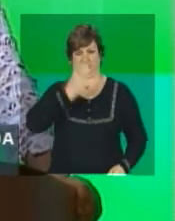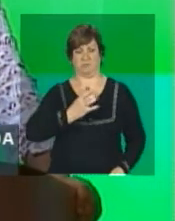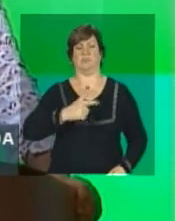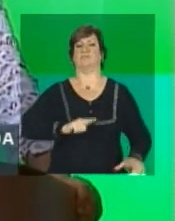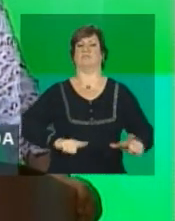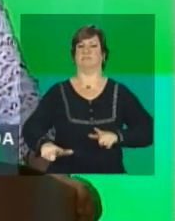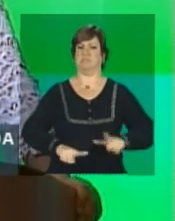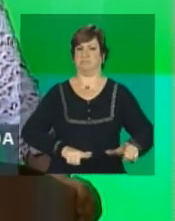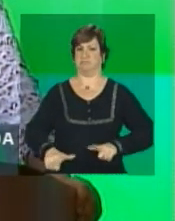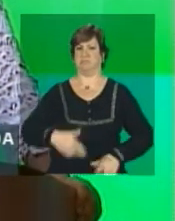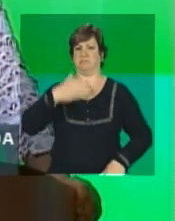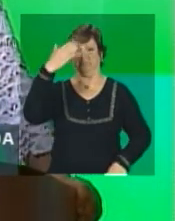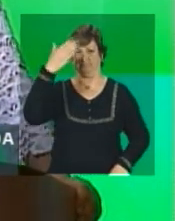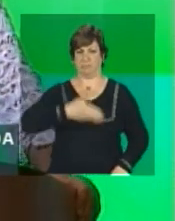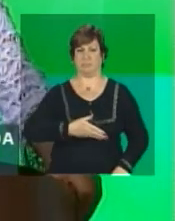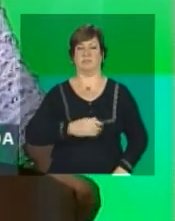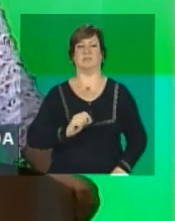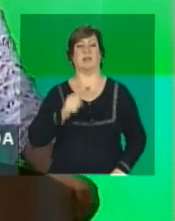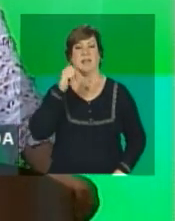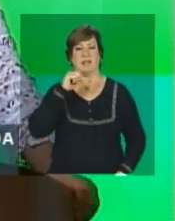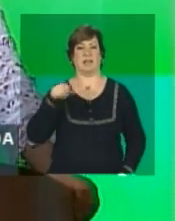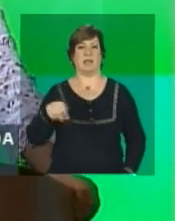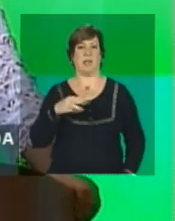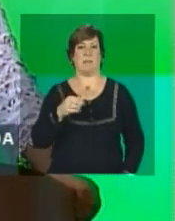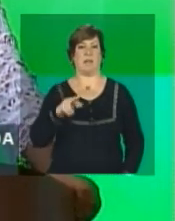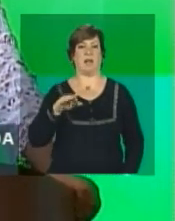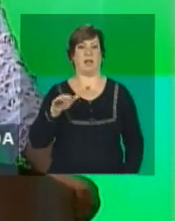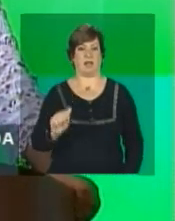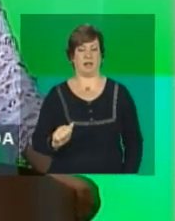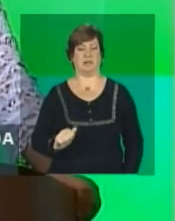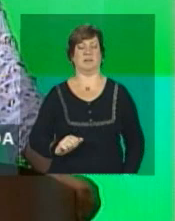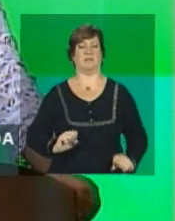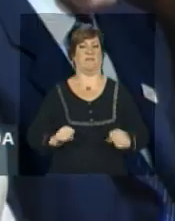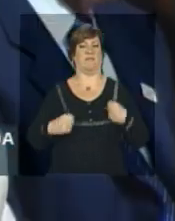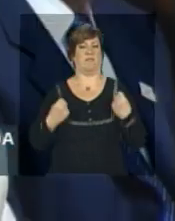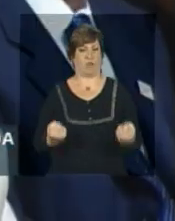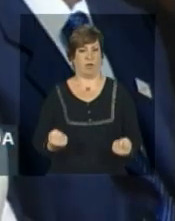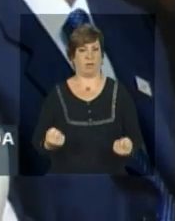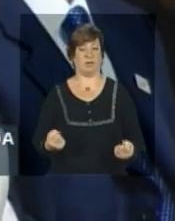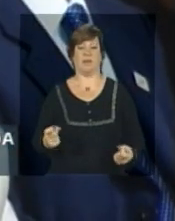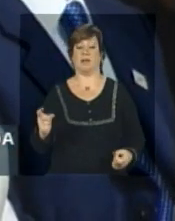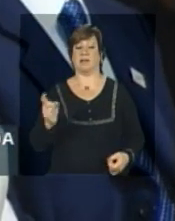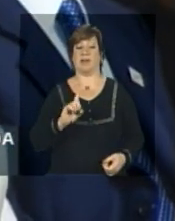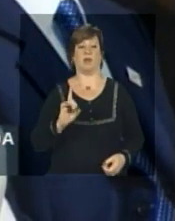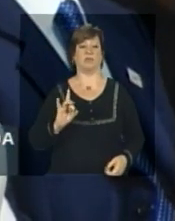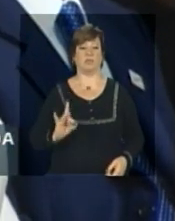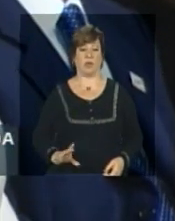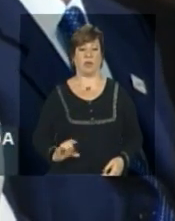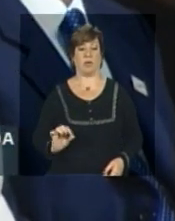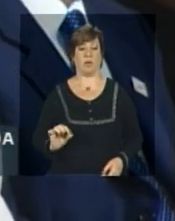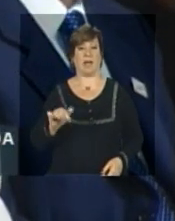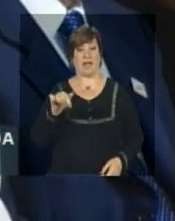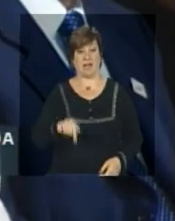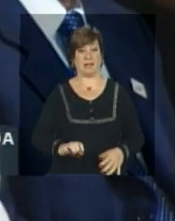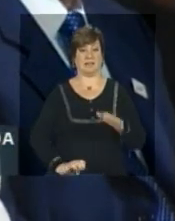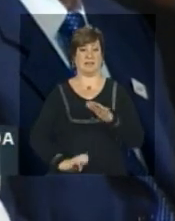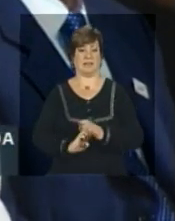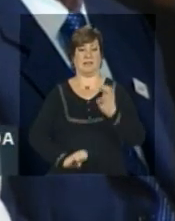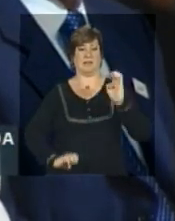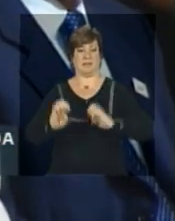seriedade com que a Graça se dedica, não só a esta